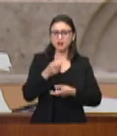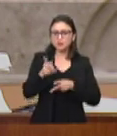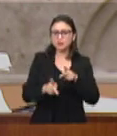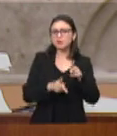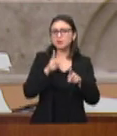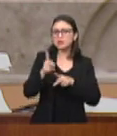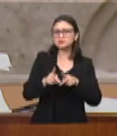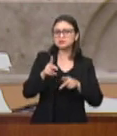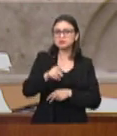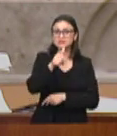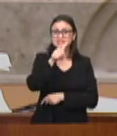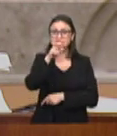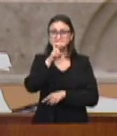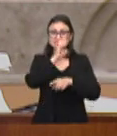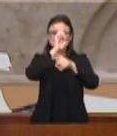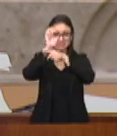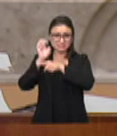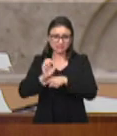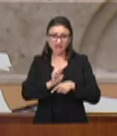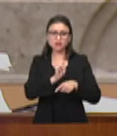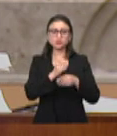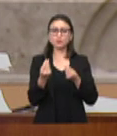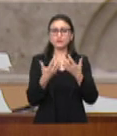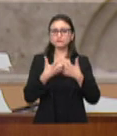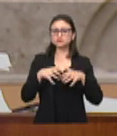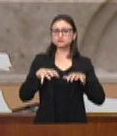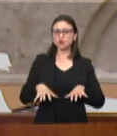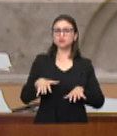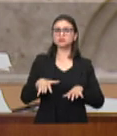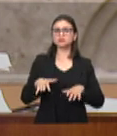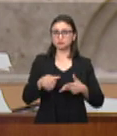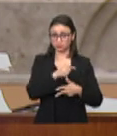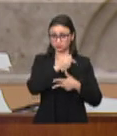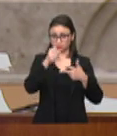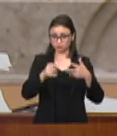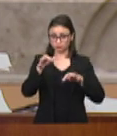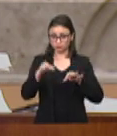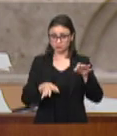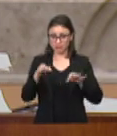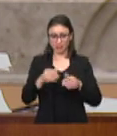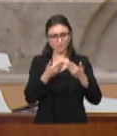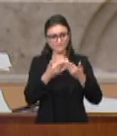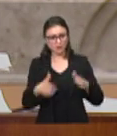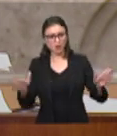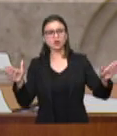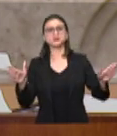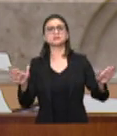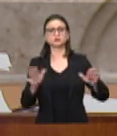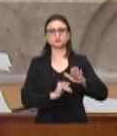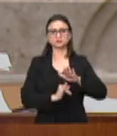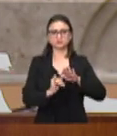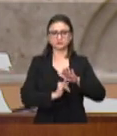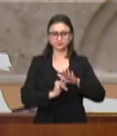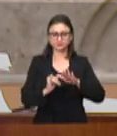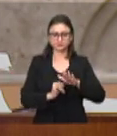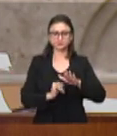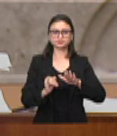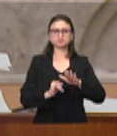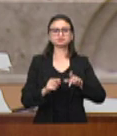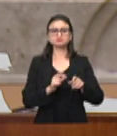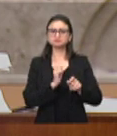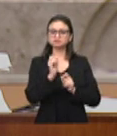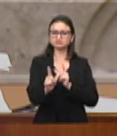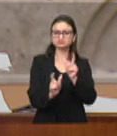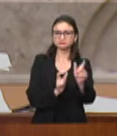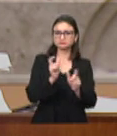de 15 estados sobre o funcionamento do Poder Judiciário, abrindo as portas da instituição às críticas